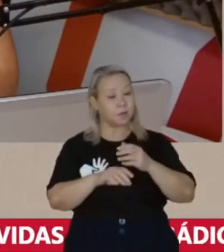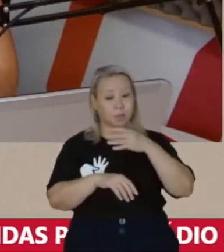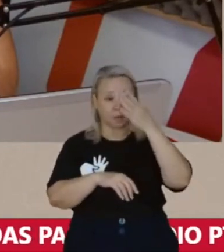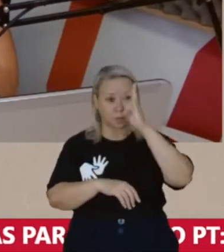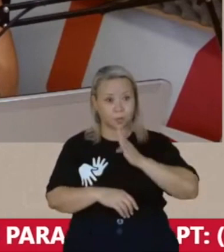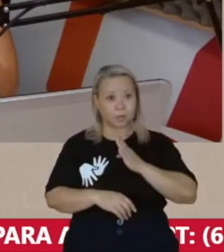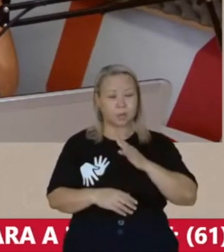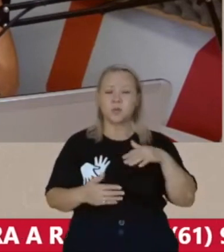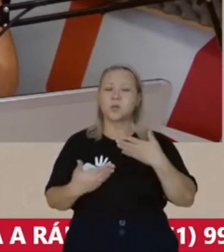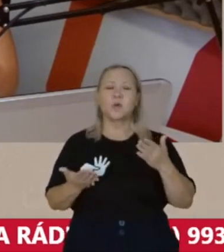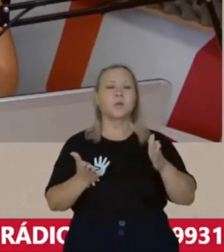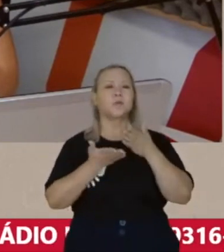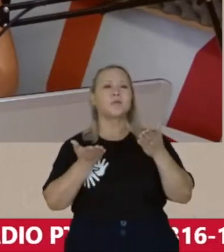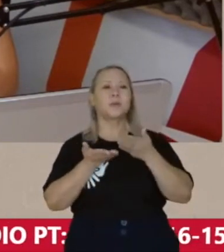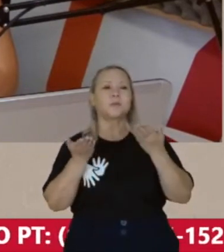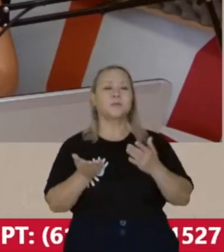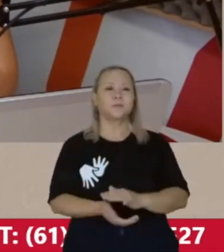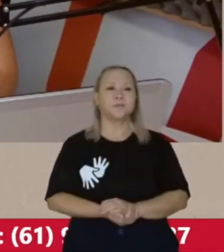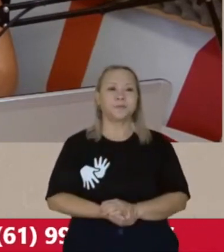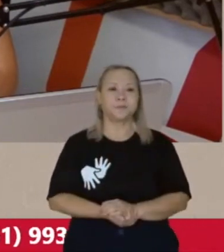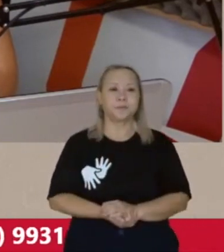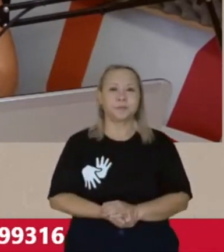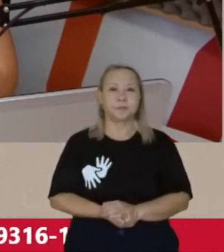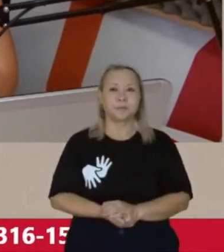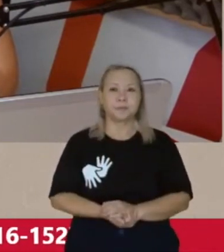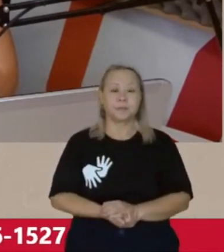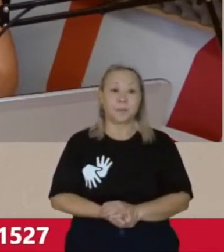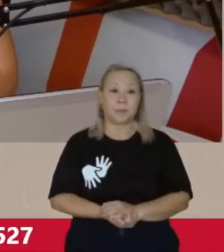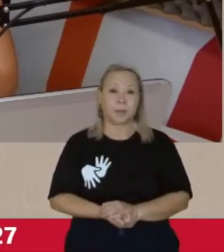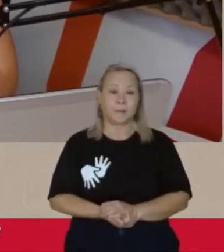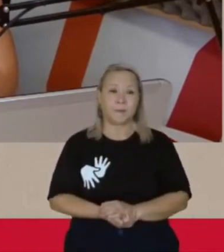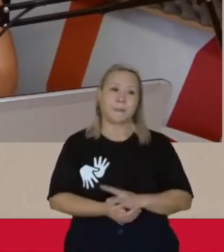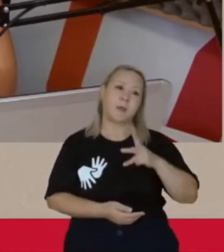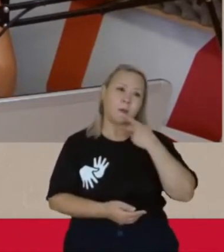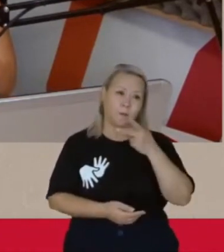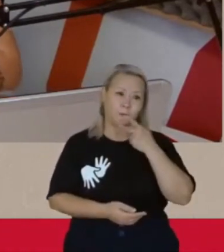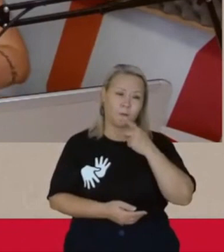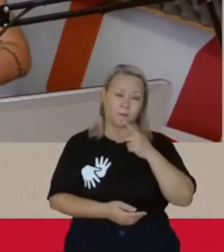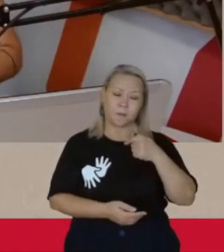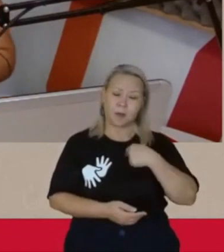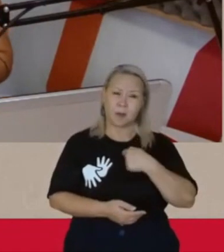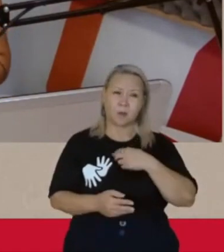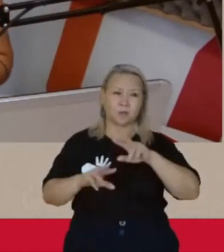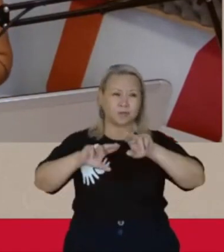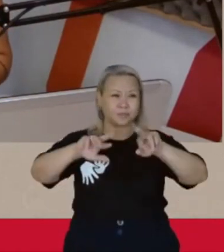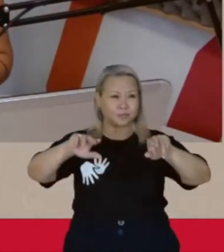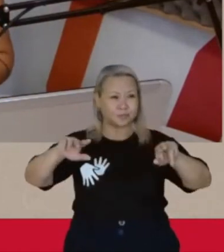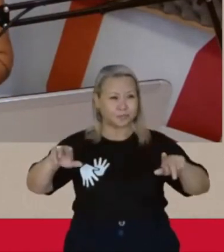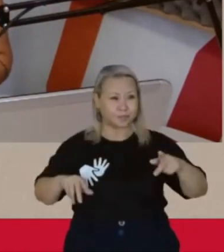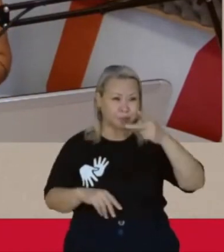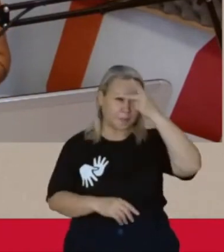Qual foi sua inspiração, Margarida? Thaís, eu vou te falar uma coisa. Eu, como tantas pessoas no